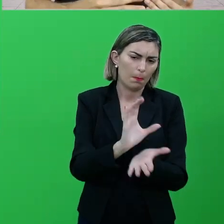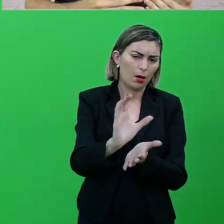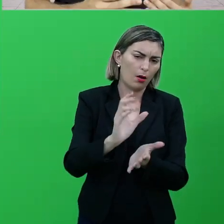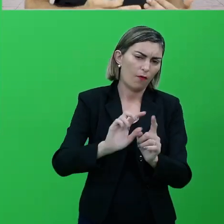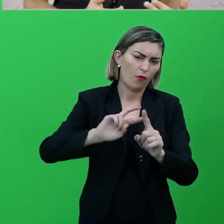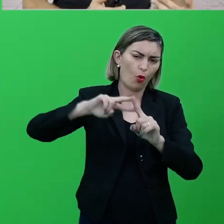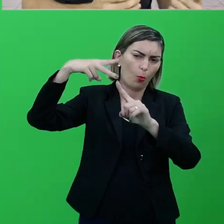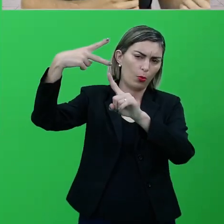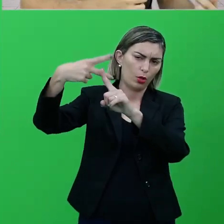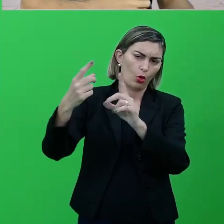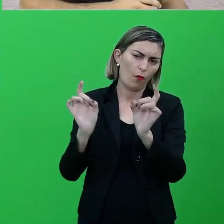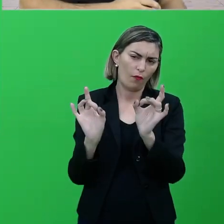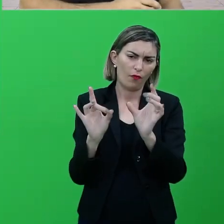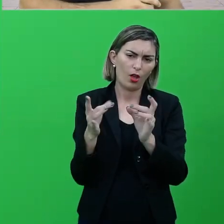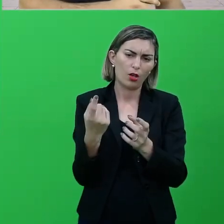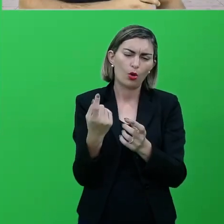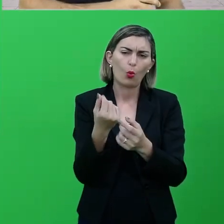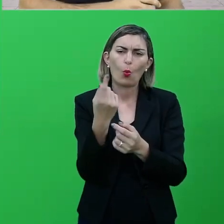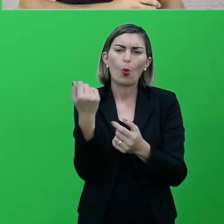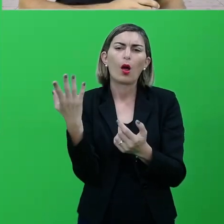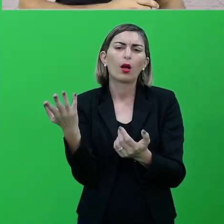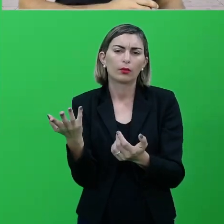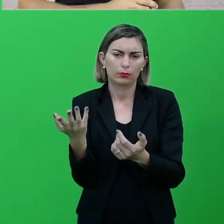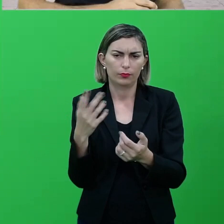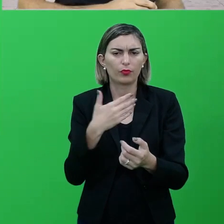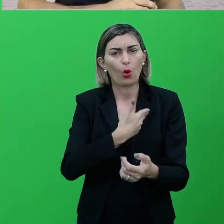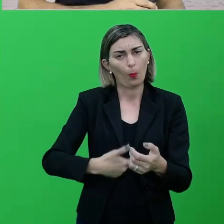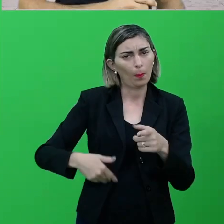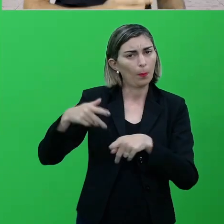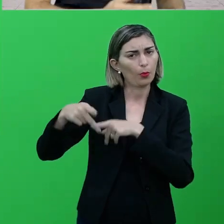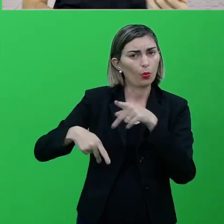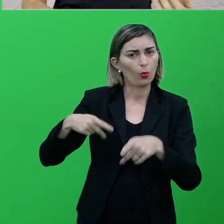aumentou X%, no setor público é bem complicado da gente